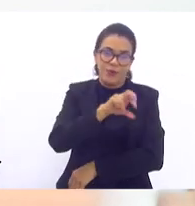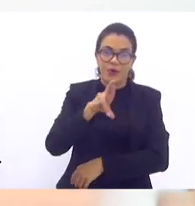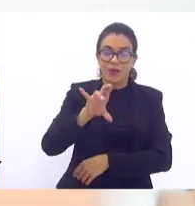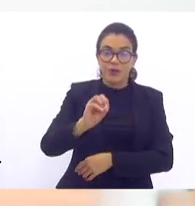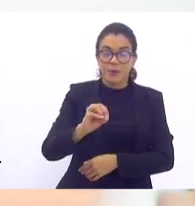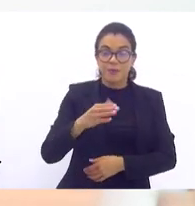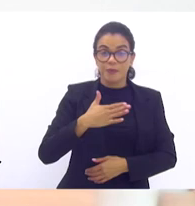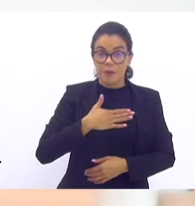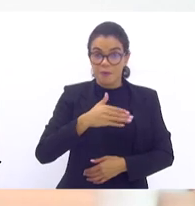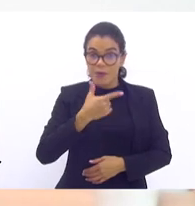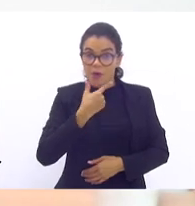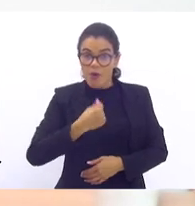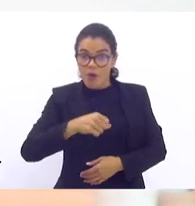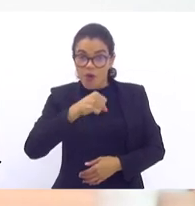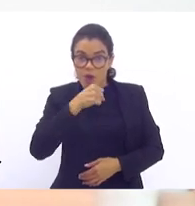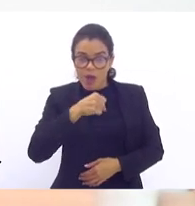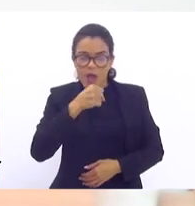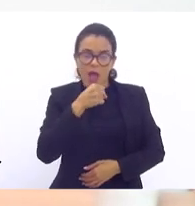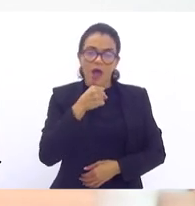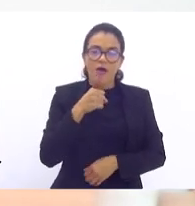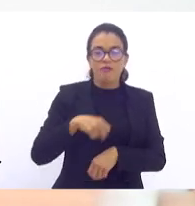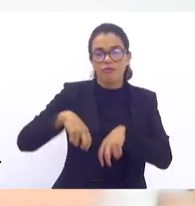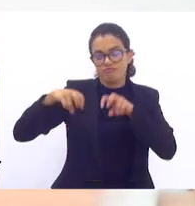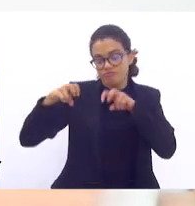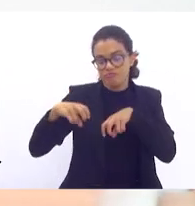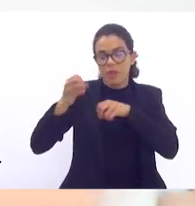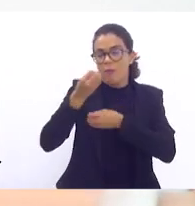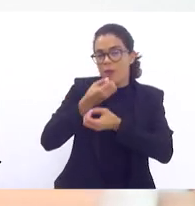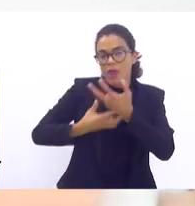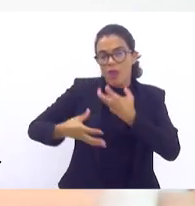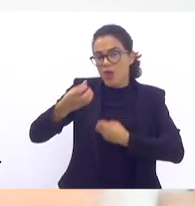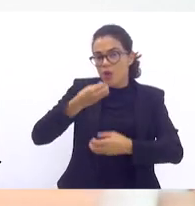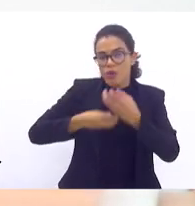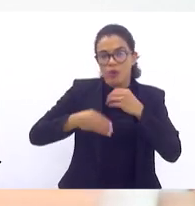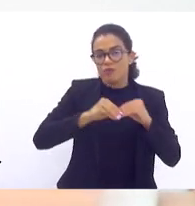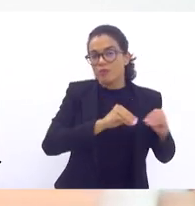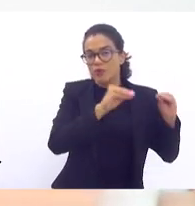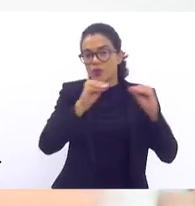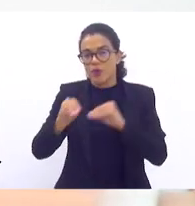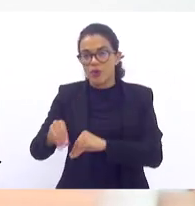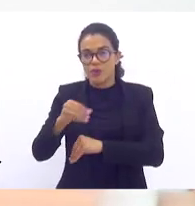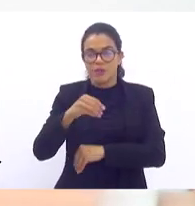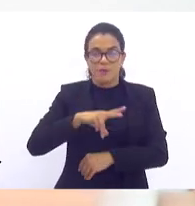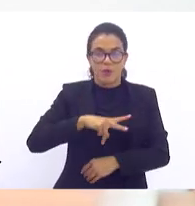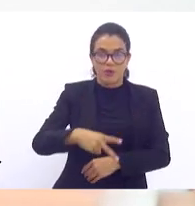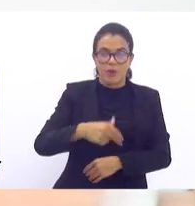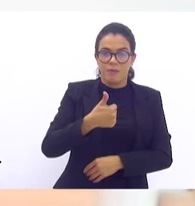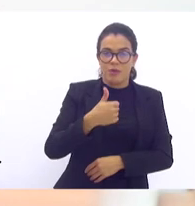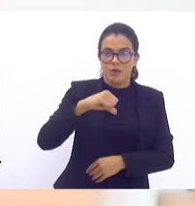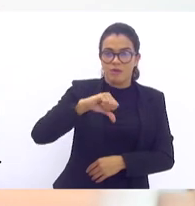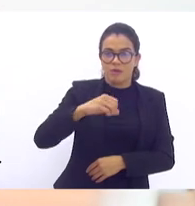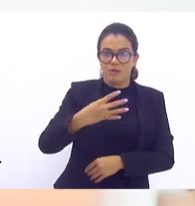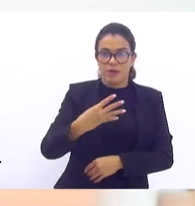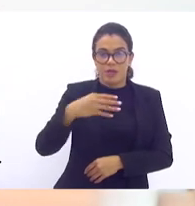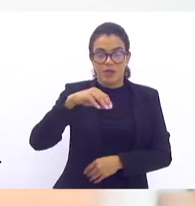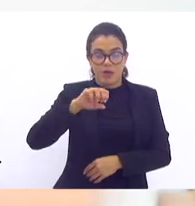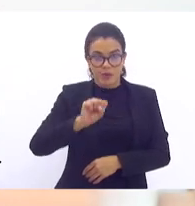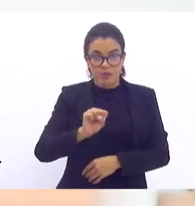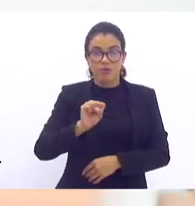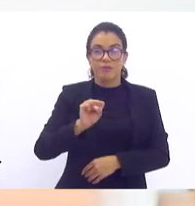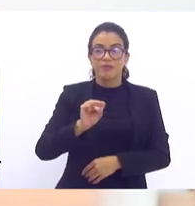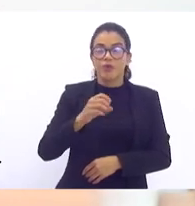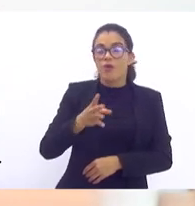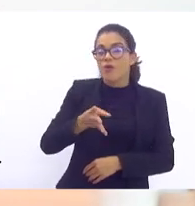meu avô me contava uma história que quando veio de Portugal para cá em 1948 teve a oportunidade de conhecer Jânio Quadros em São Paulo